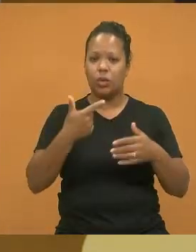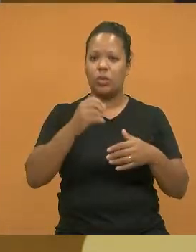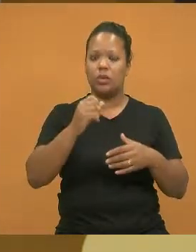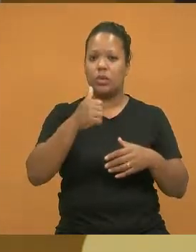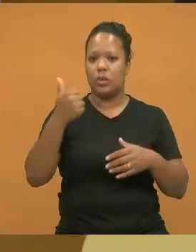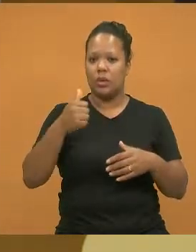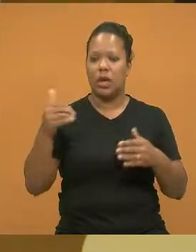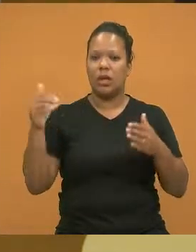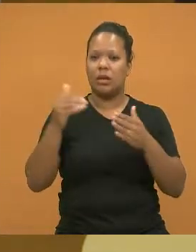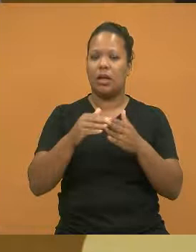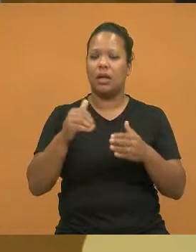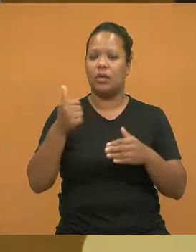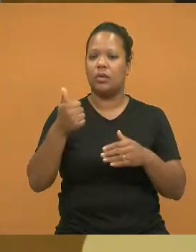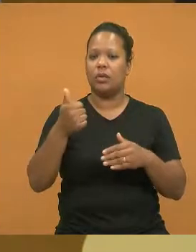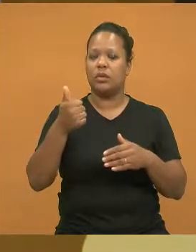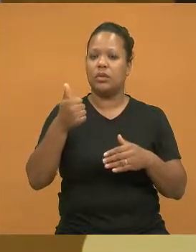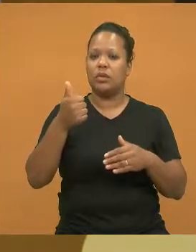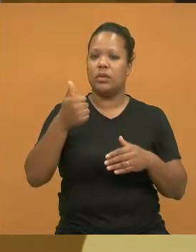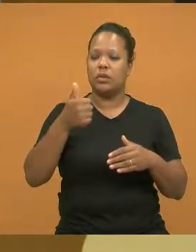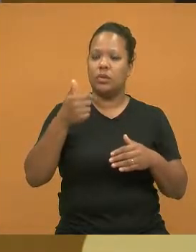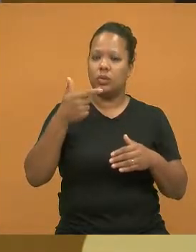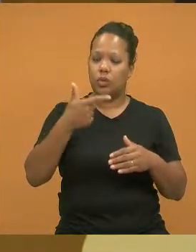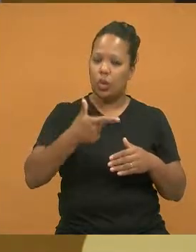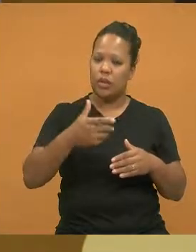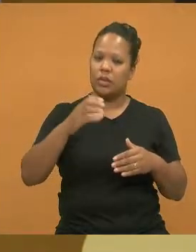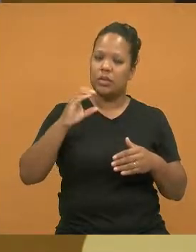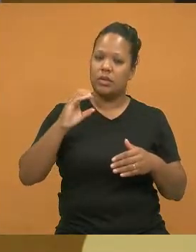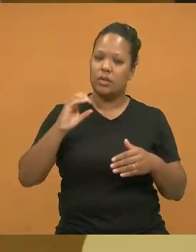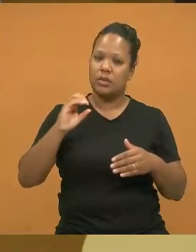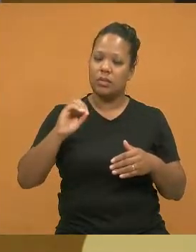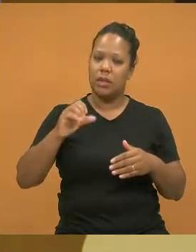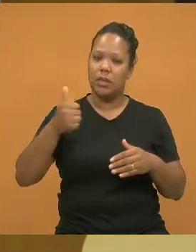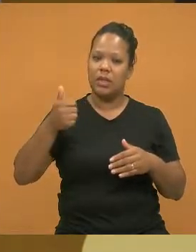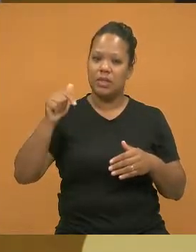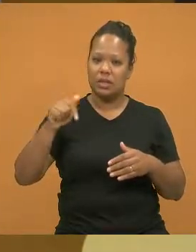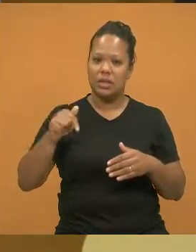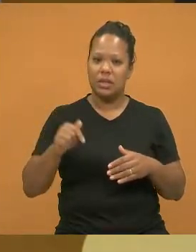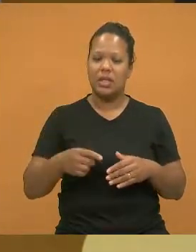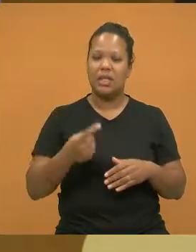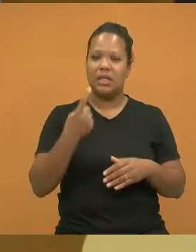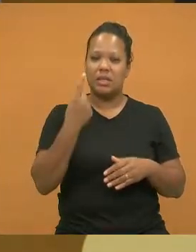2011 e 2017 foram notificados, segundo o Ministério da Saúde, cerca de